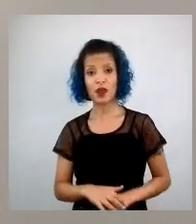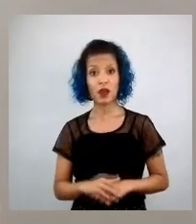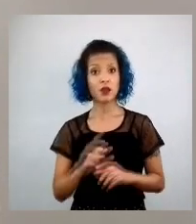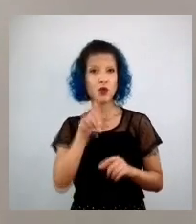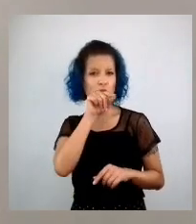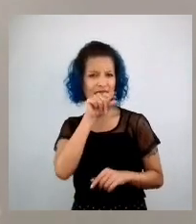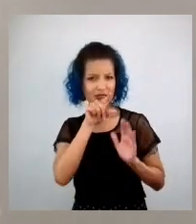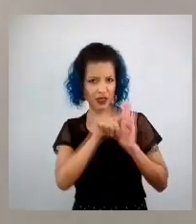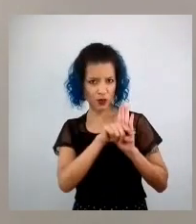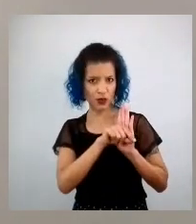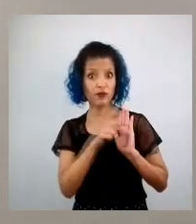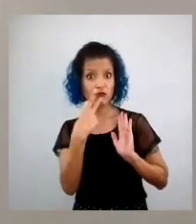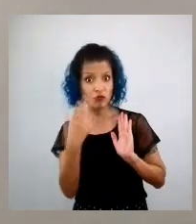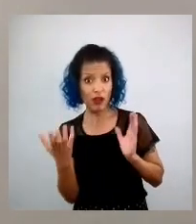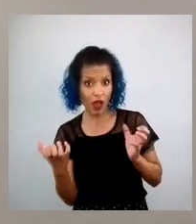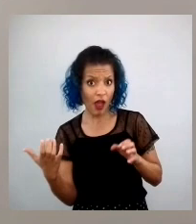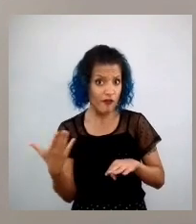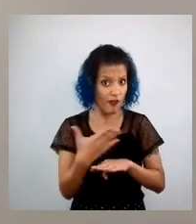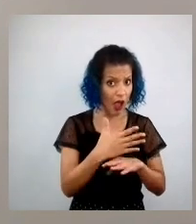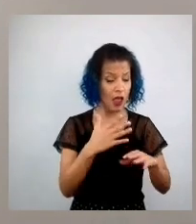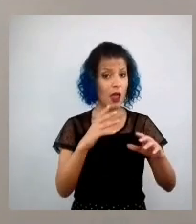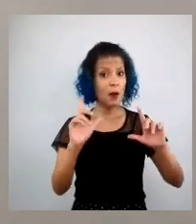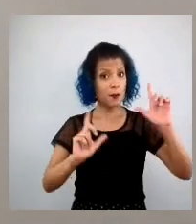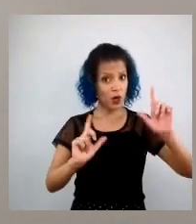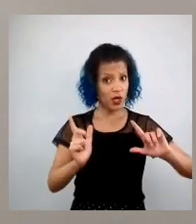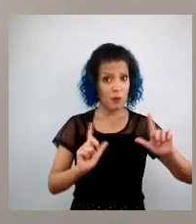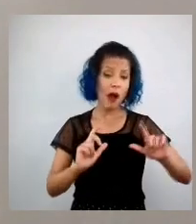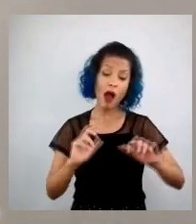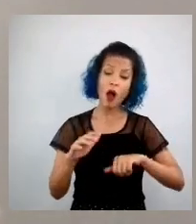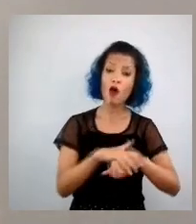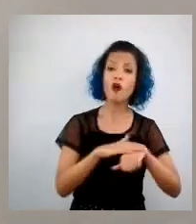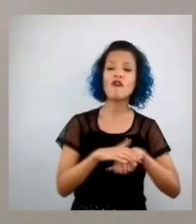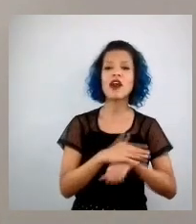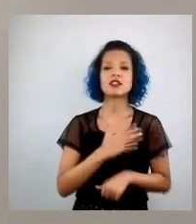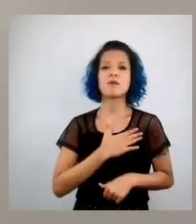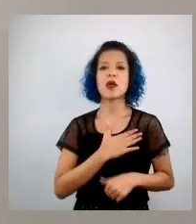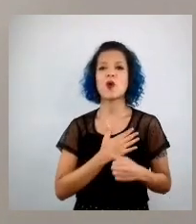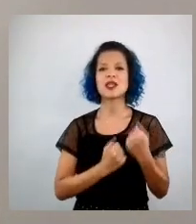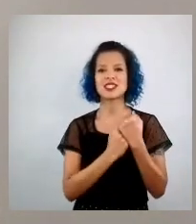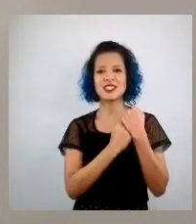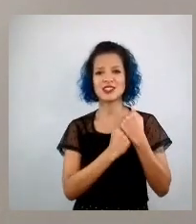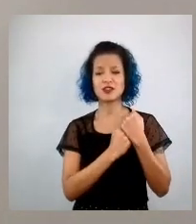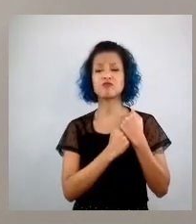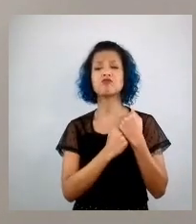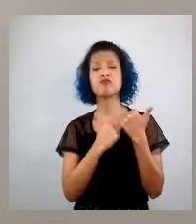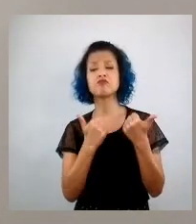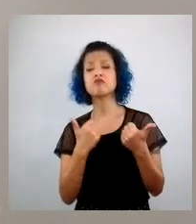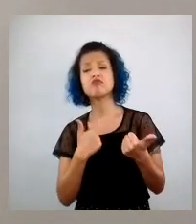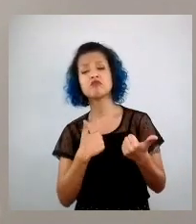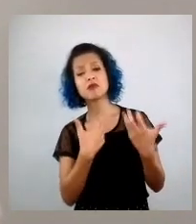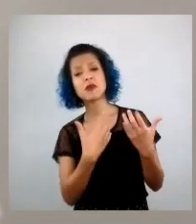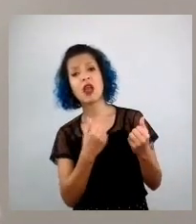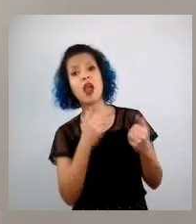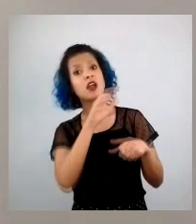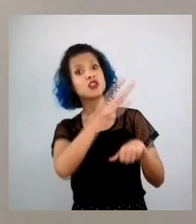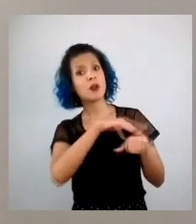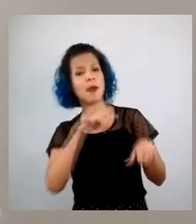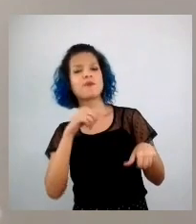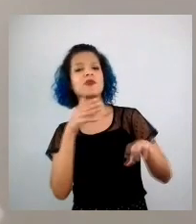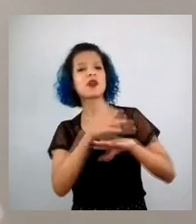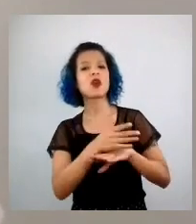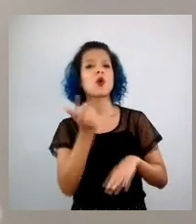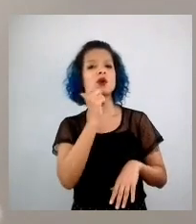assistente. Aí meu irmão falou, a gente foi, chegando lá, eu fiz amizade com um menino chamado René Silva, que hoje